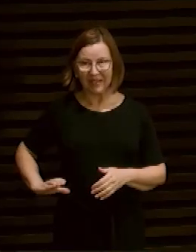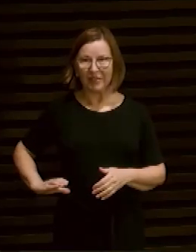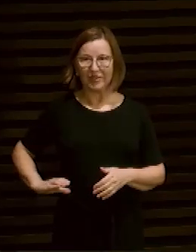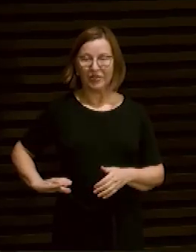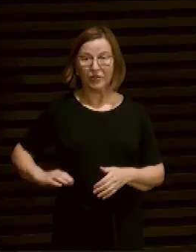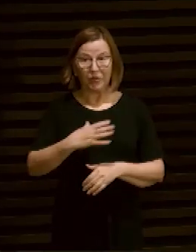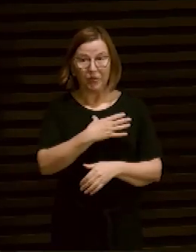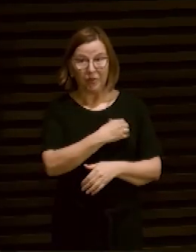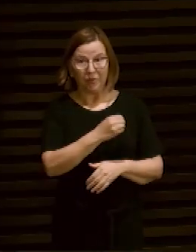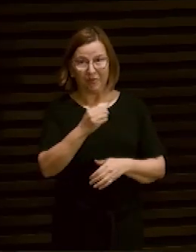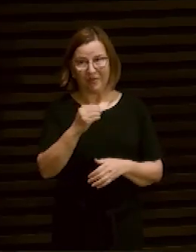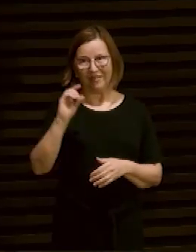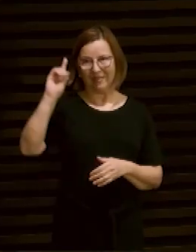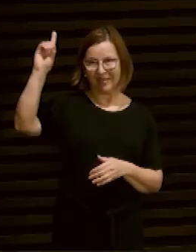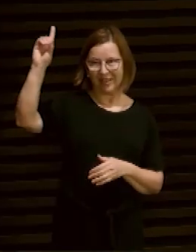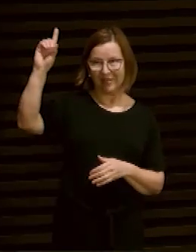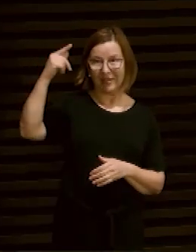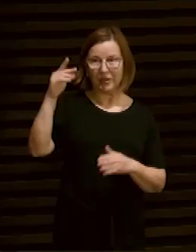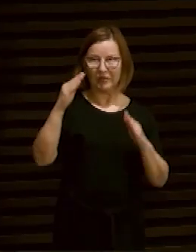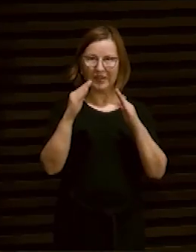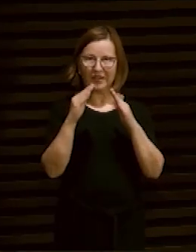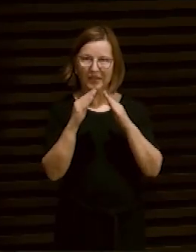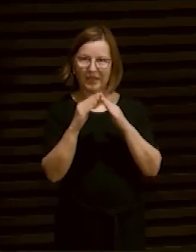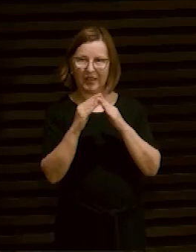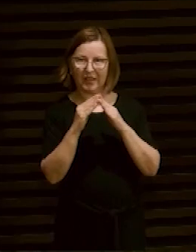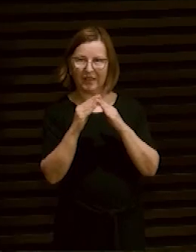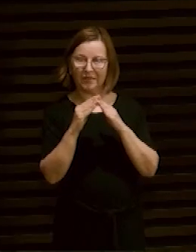como filho em sua casa, a qual